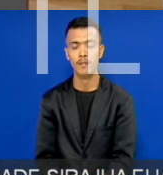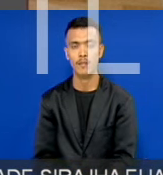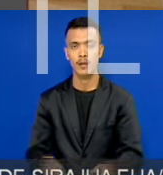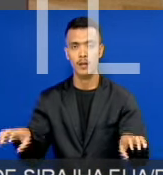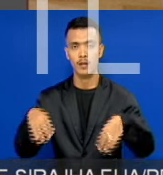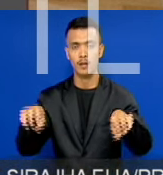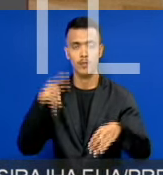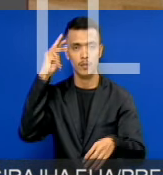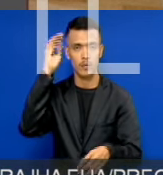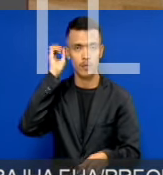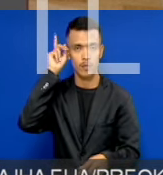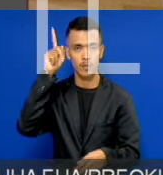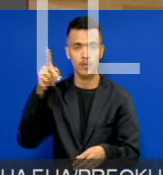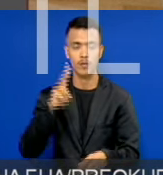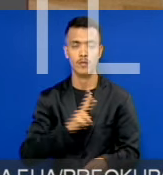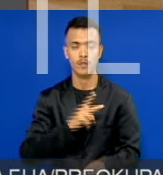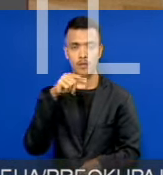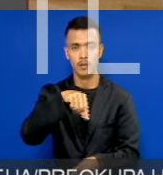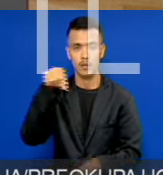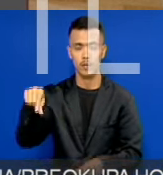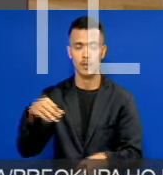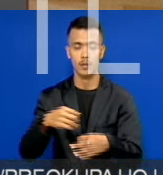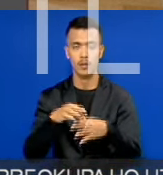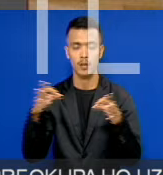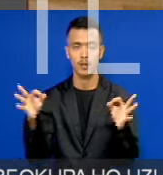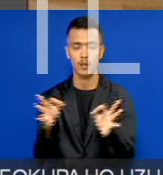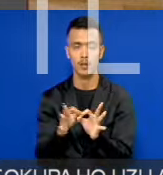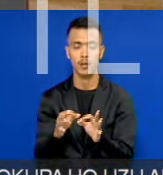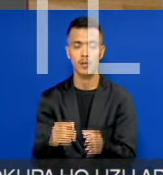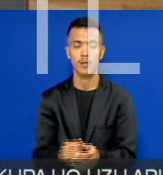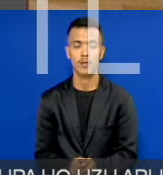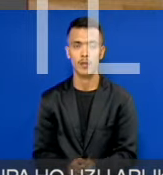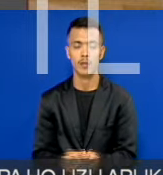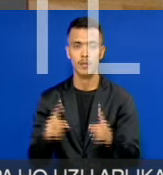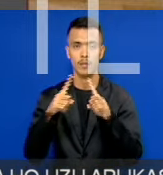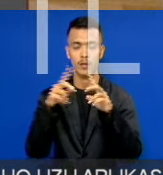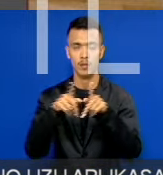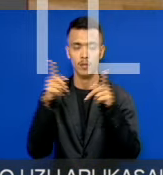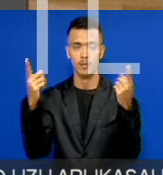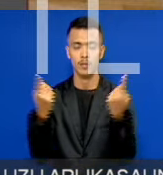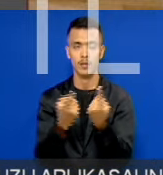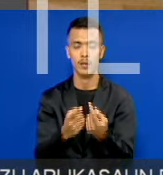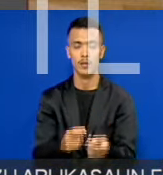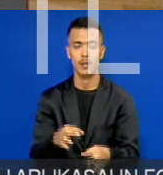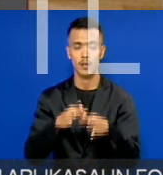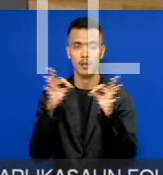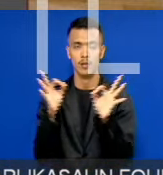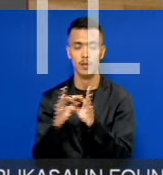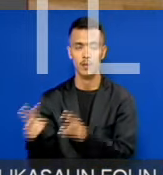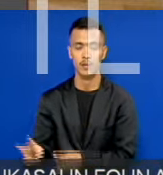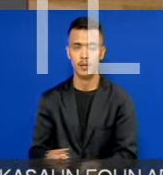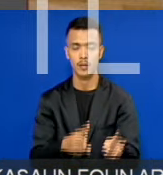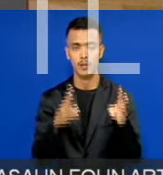Serviço Obras Público Município Viqueque Halona adjudicação direta da Companhia Dom Boaventura a Torradia